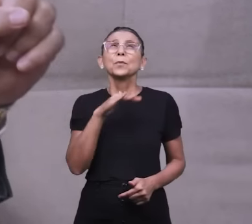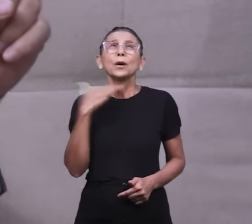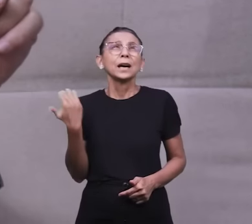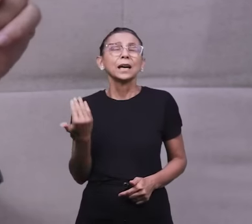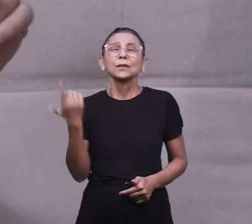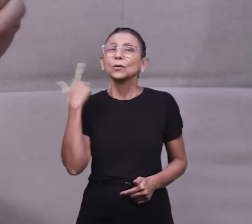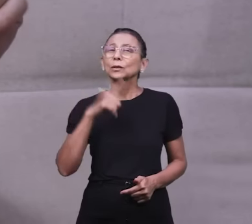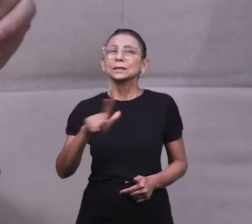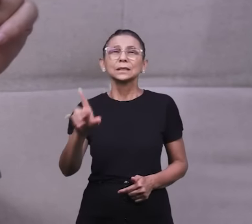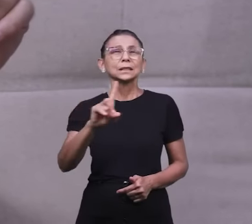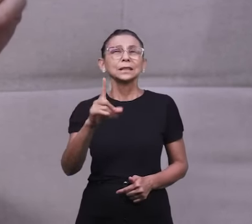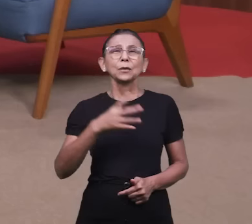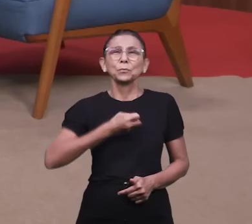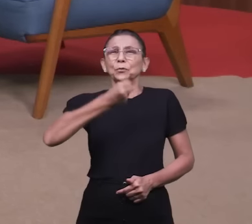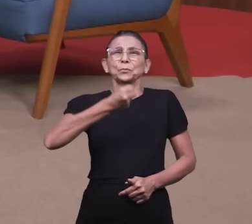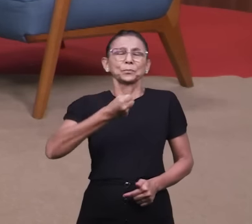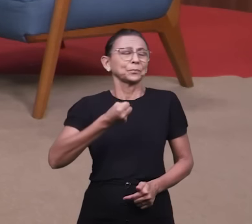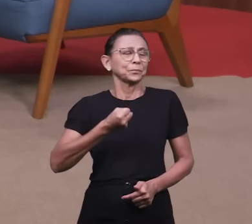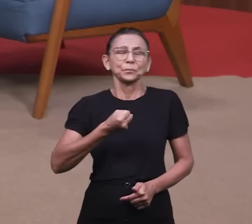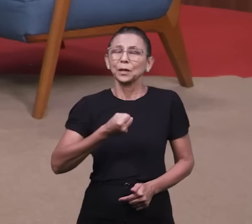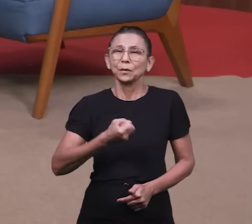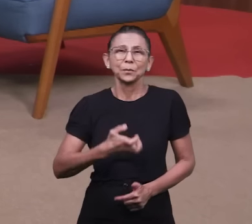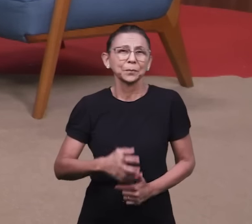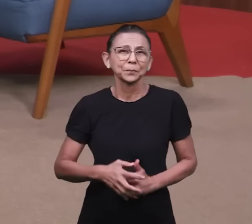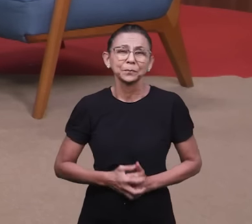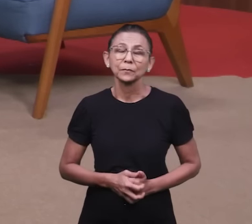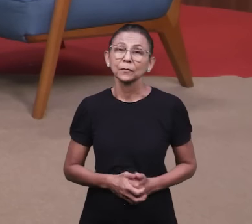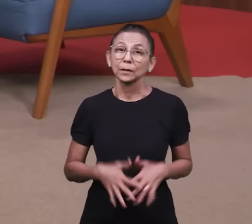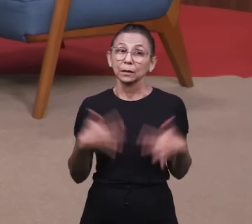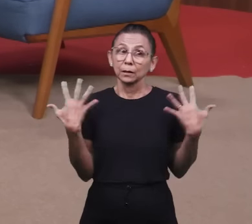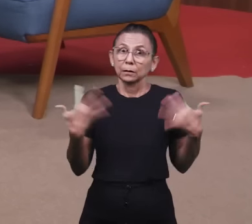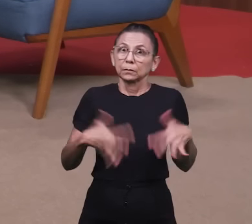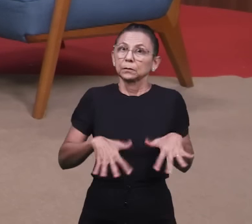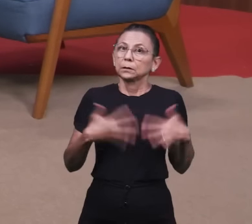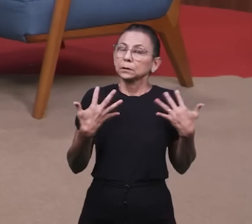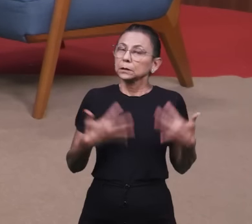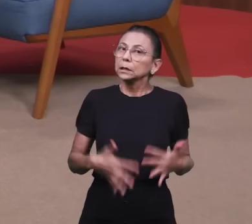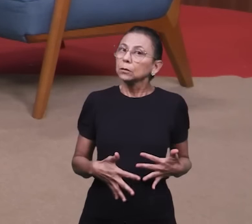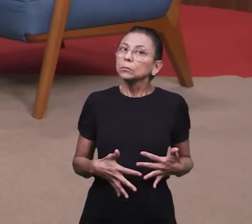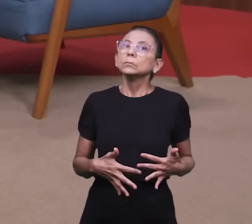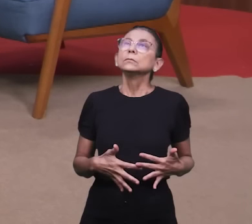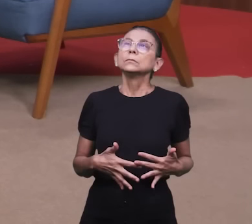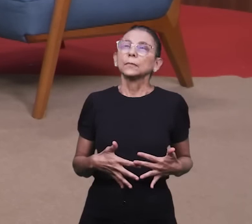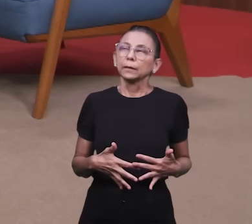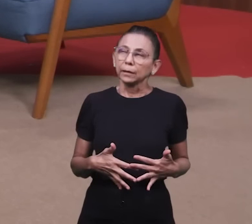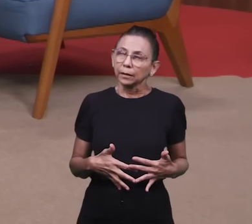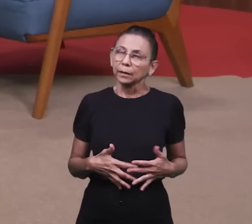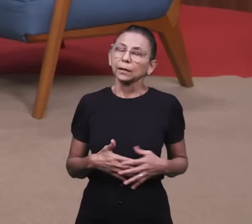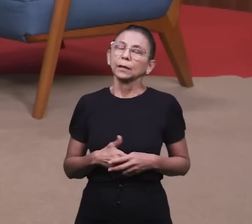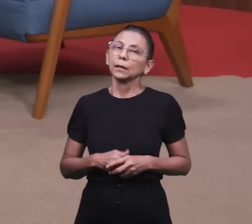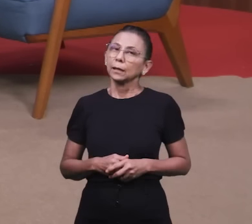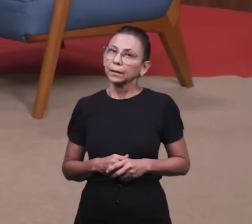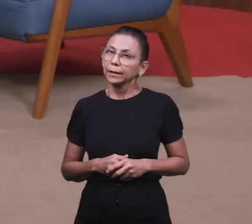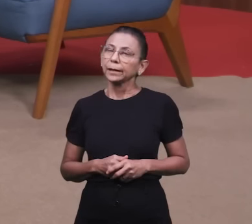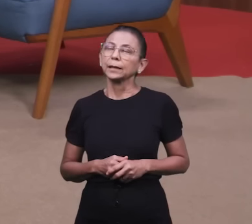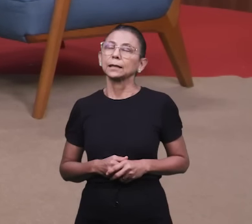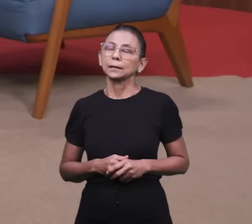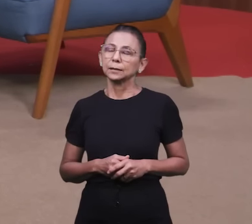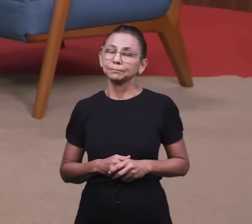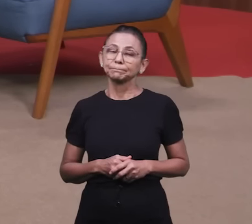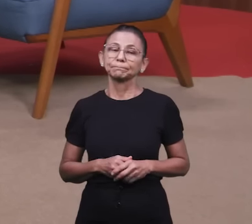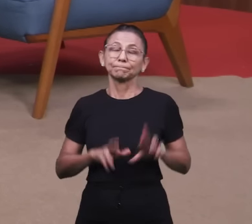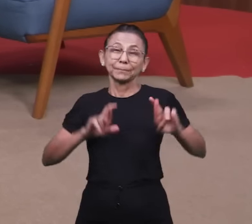conseguirão procurar uma morte e tamanha aflição então nós vemos assim é um